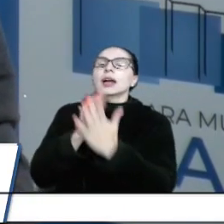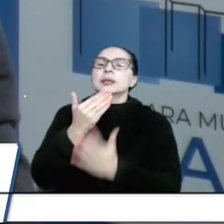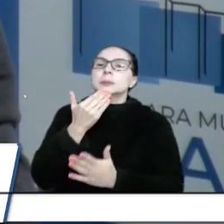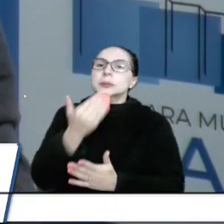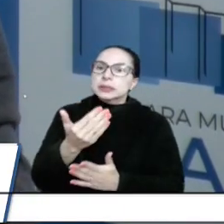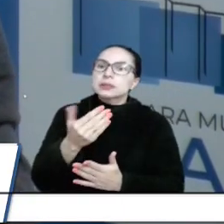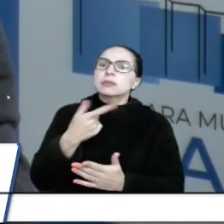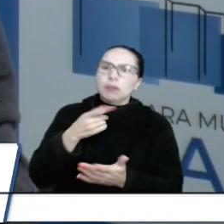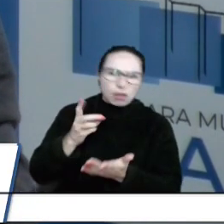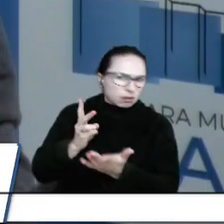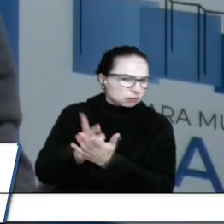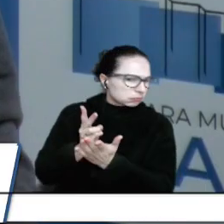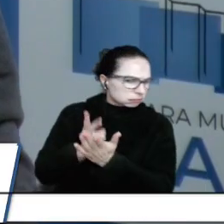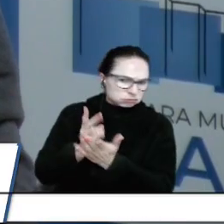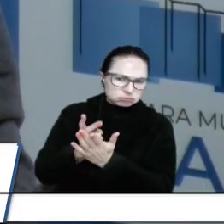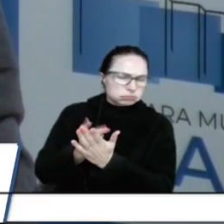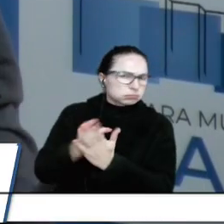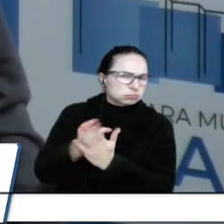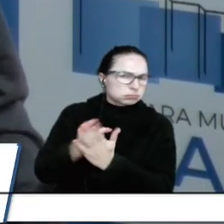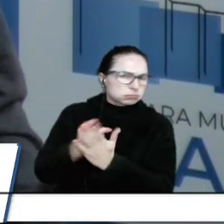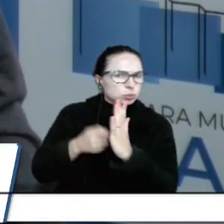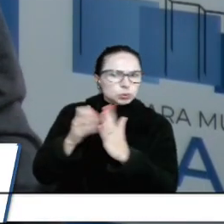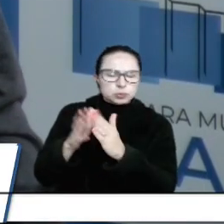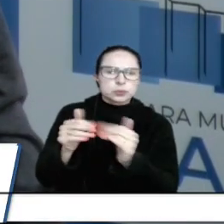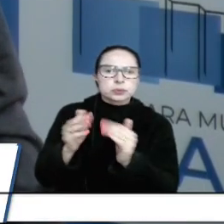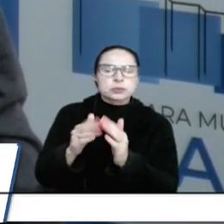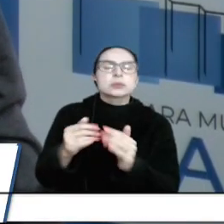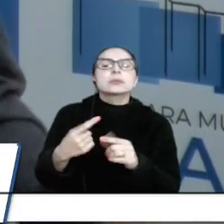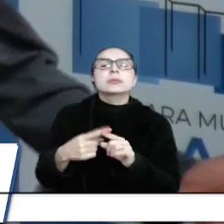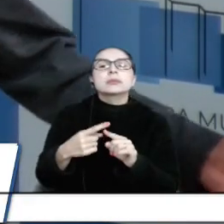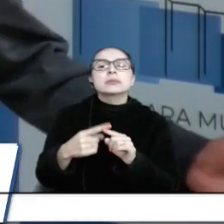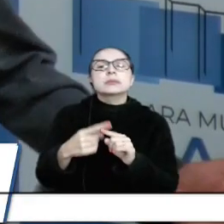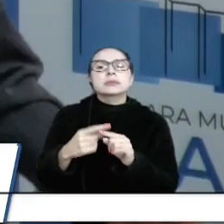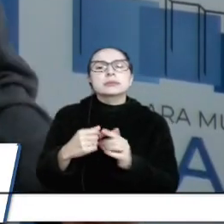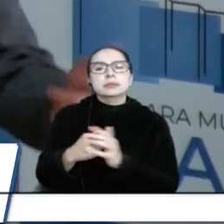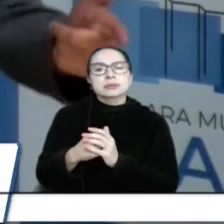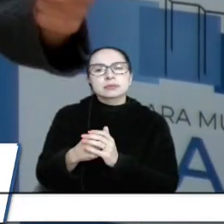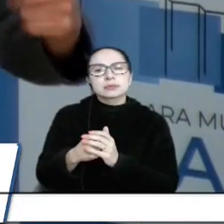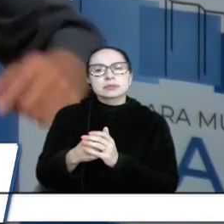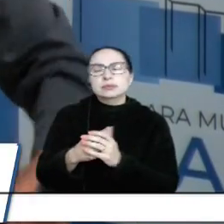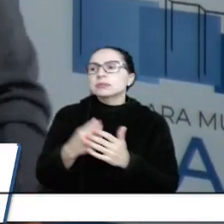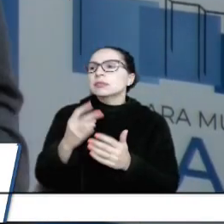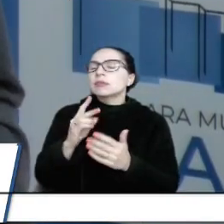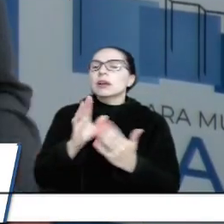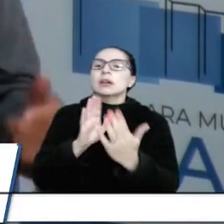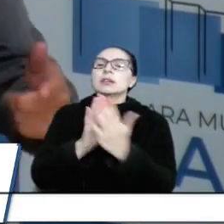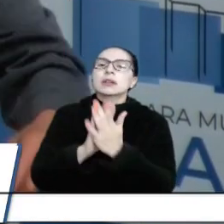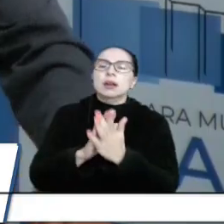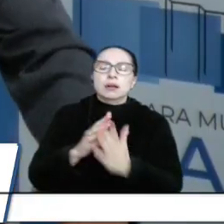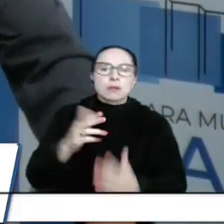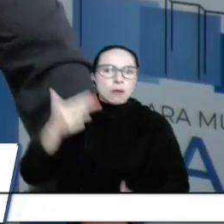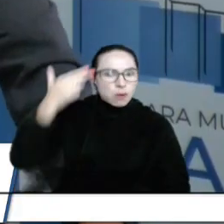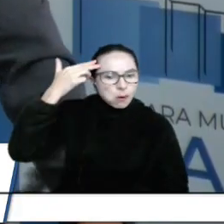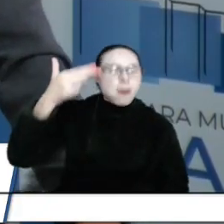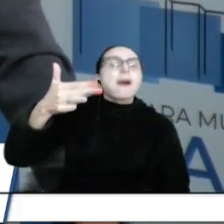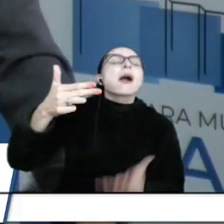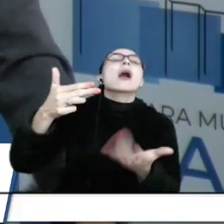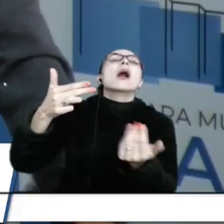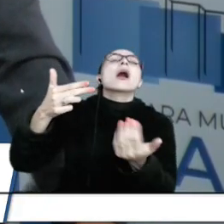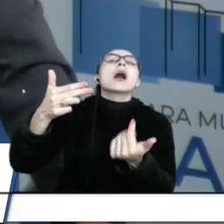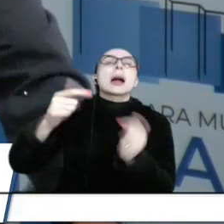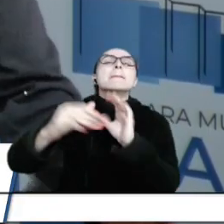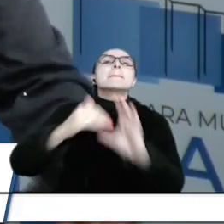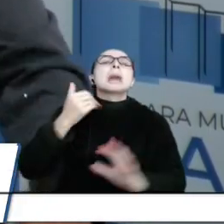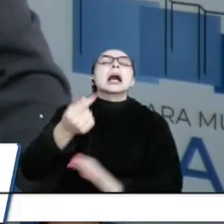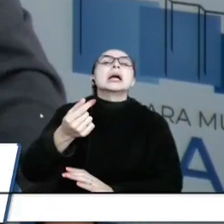continuar pedindo, porque vou chegar lá e vou pôr um revólver na cabeça do cara e falar, agora você manda, você